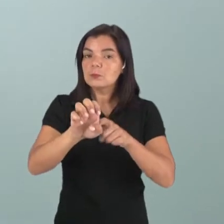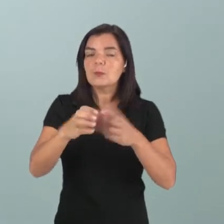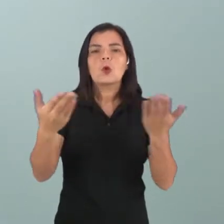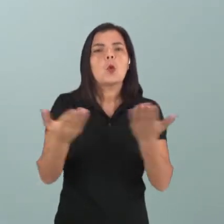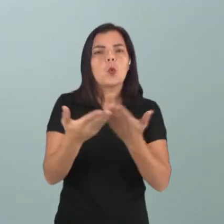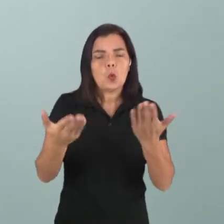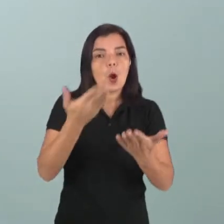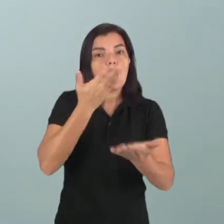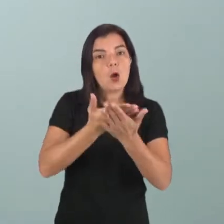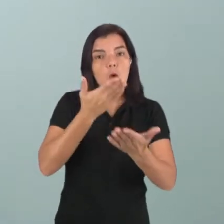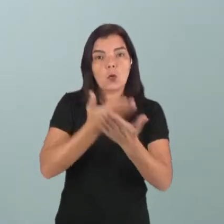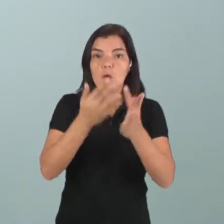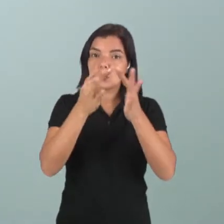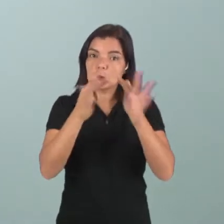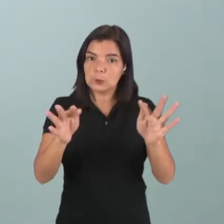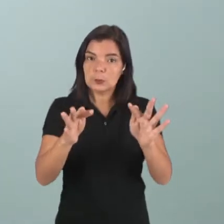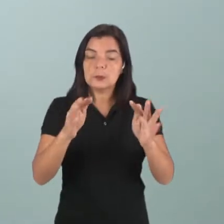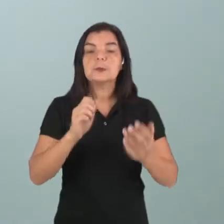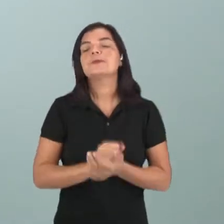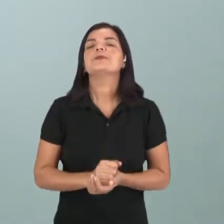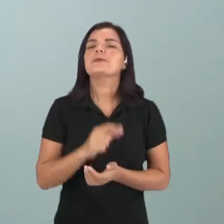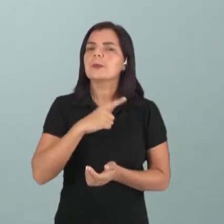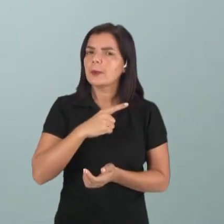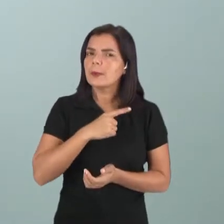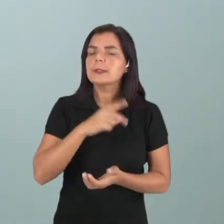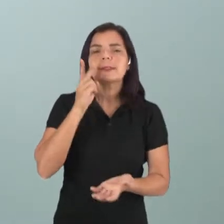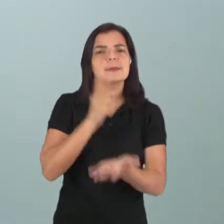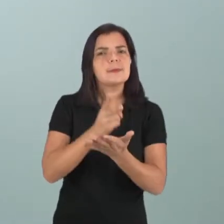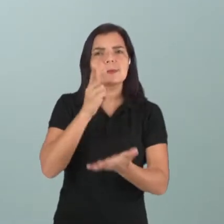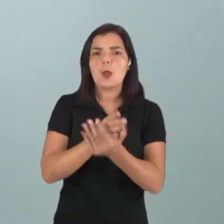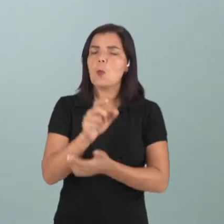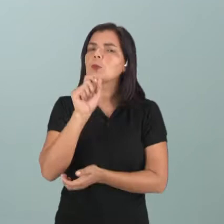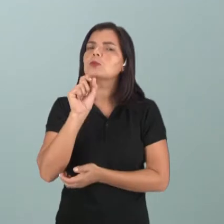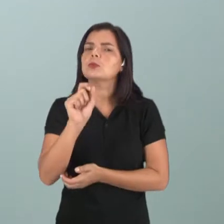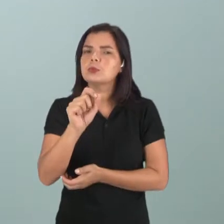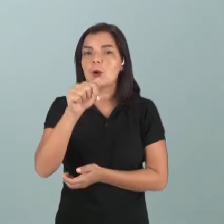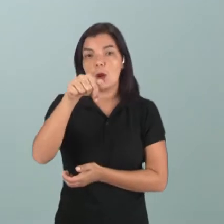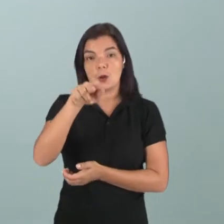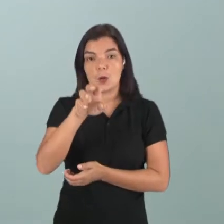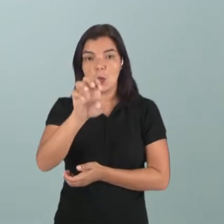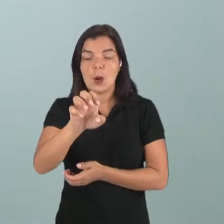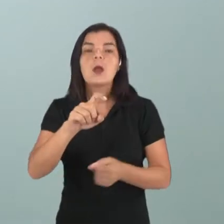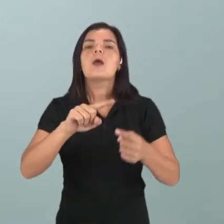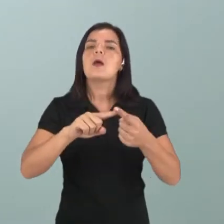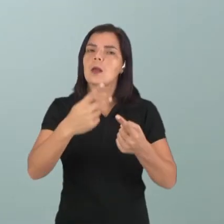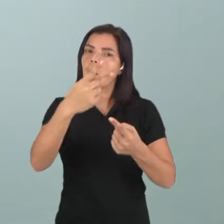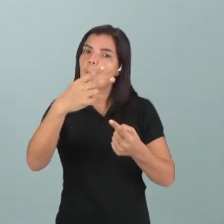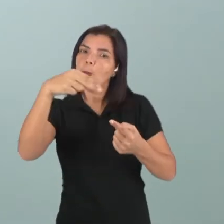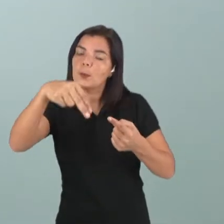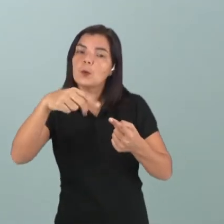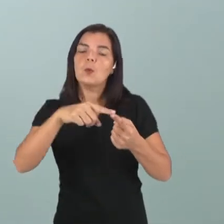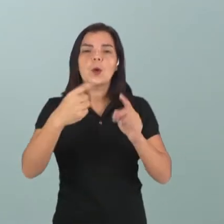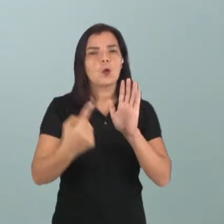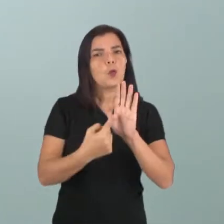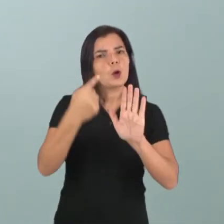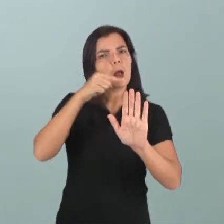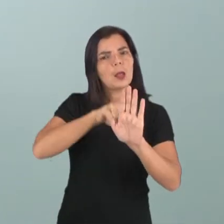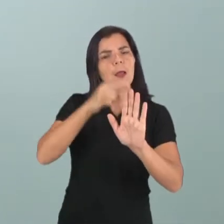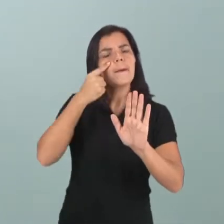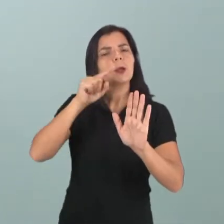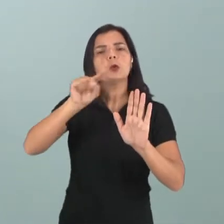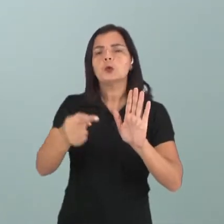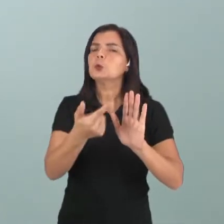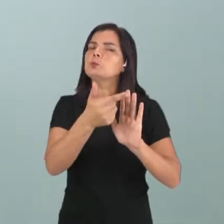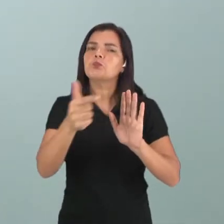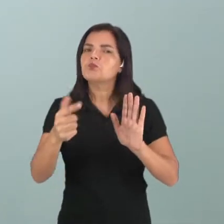nós estamos estudando as orações que são desenvolvidas, então elas vão ter esse que, né, esse pronome. Aí você olha para trás dele. Quando não tem vírgula, o que